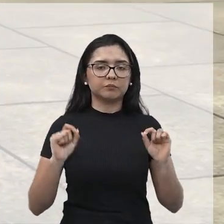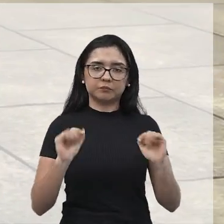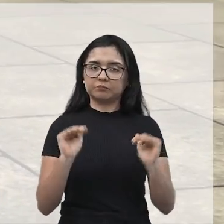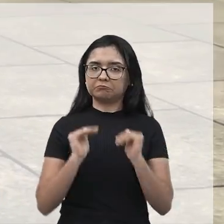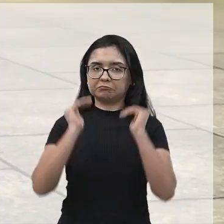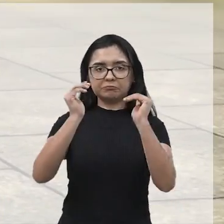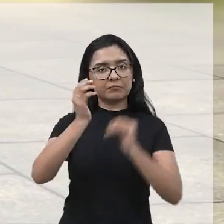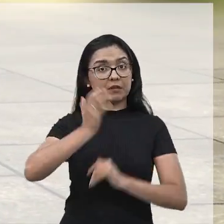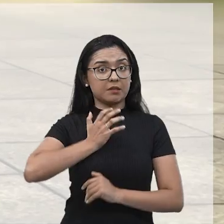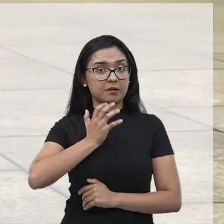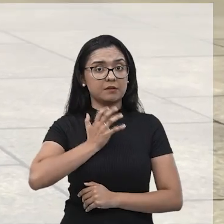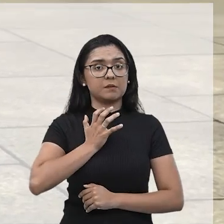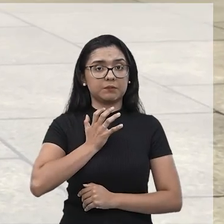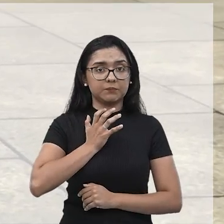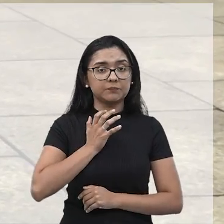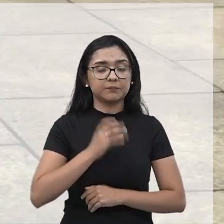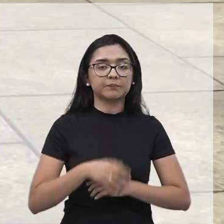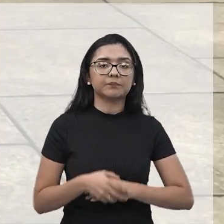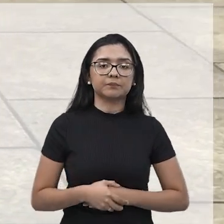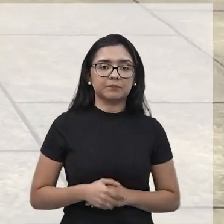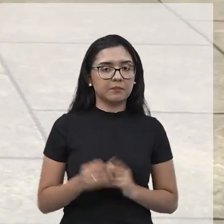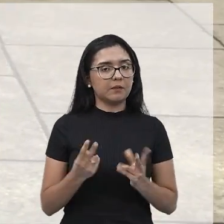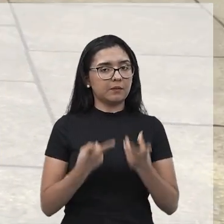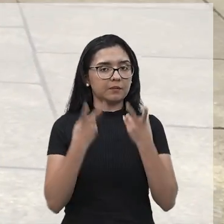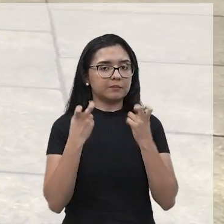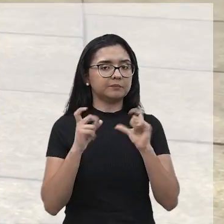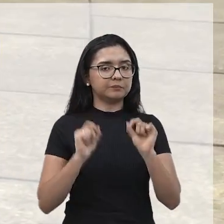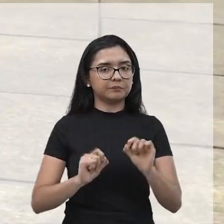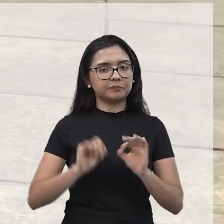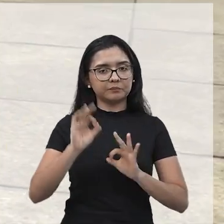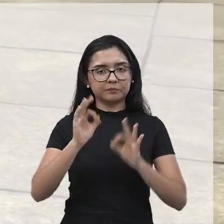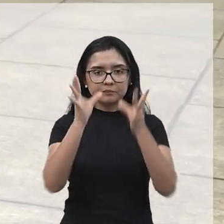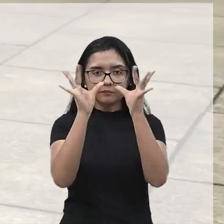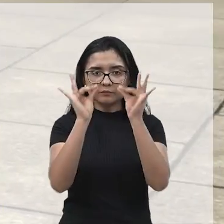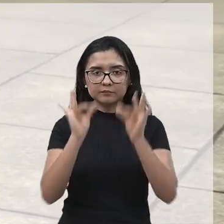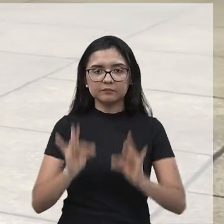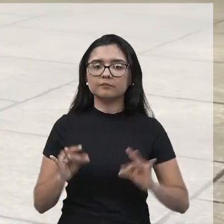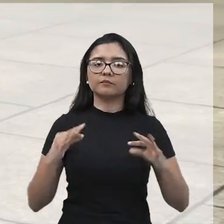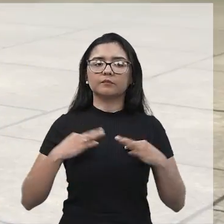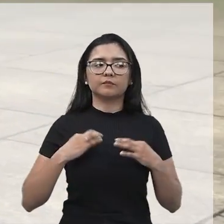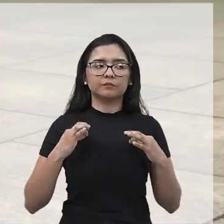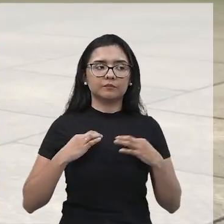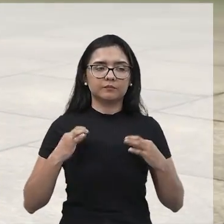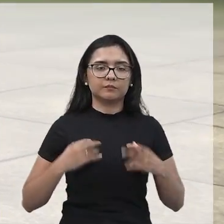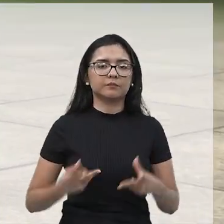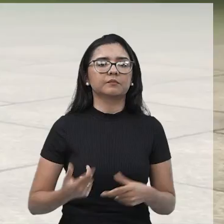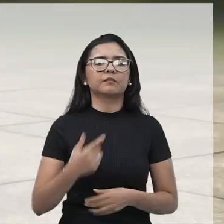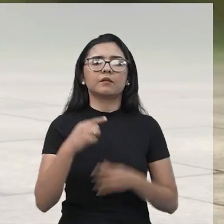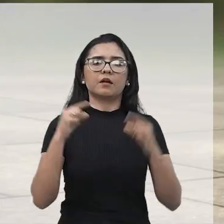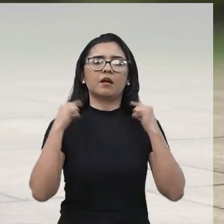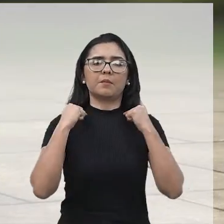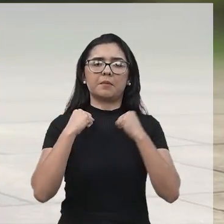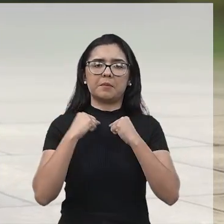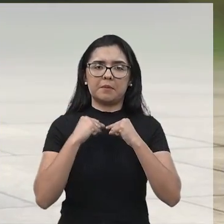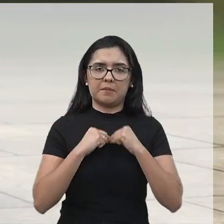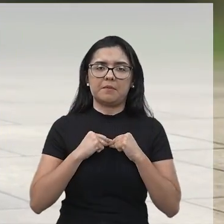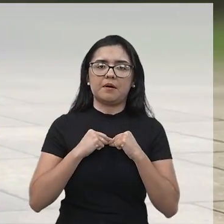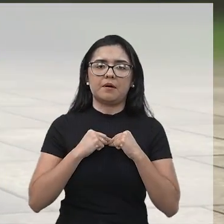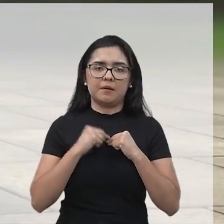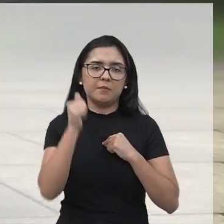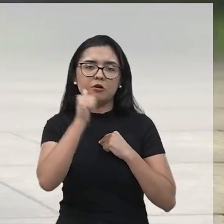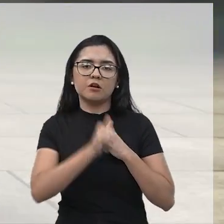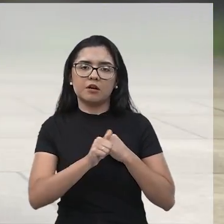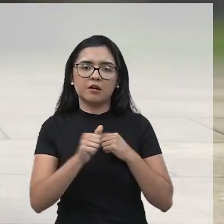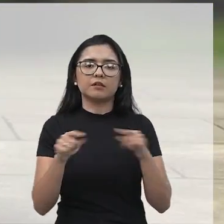uma classe mais alta, né? Pela sofisticação aí da roupa. Olha o colar de pérola aqui,